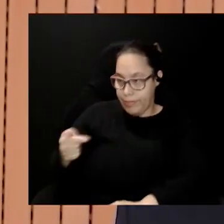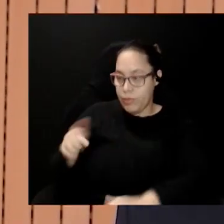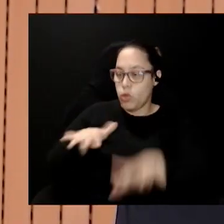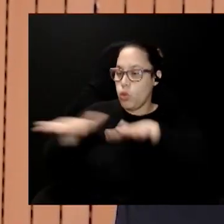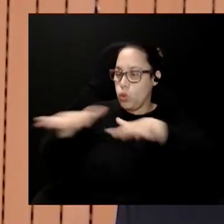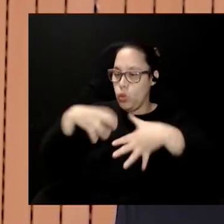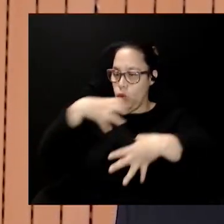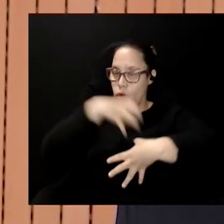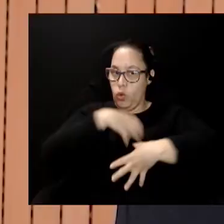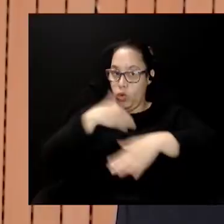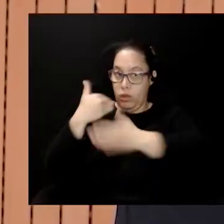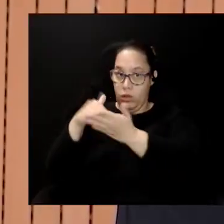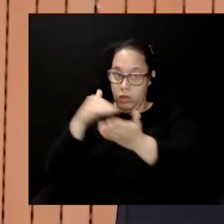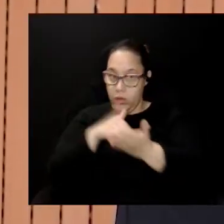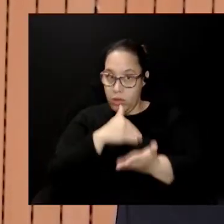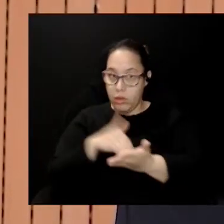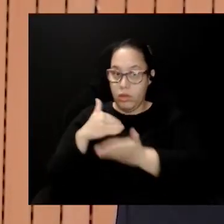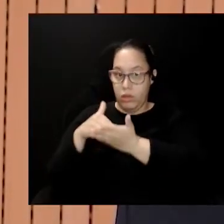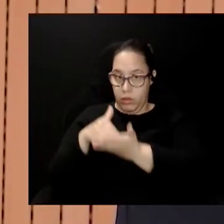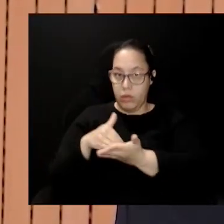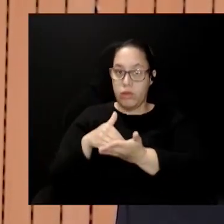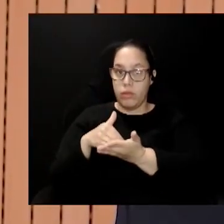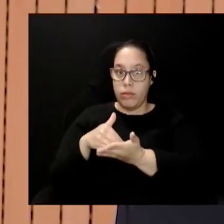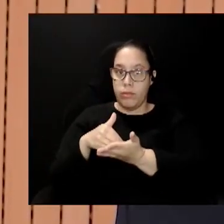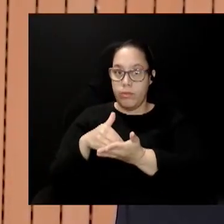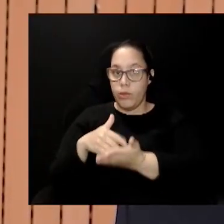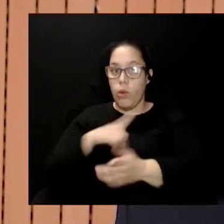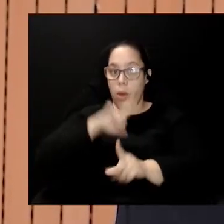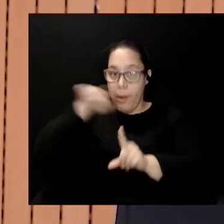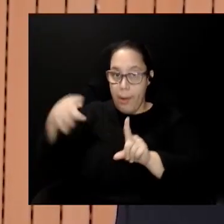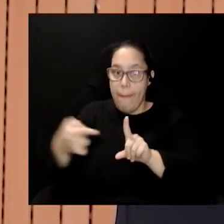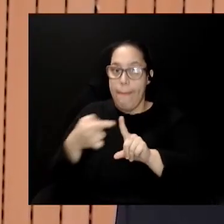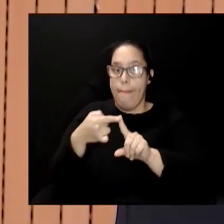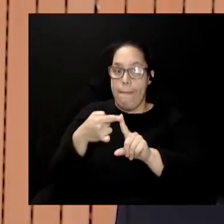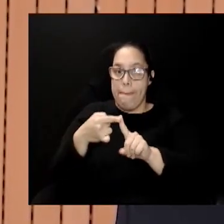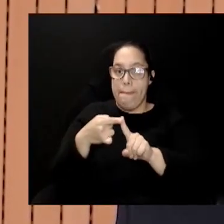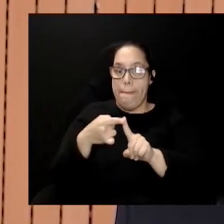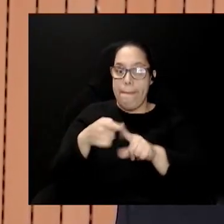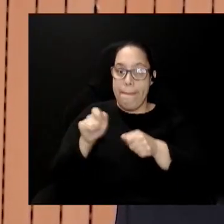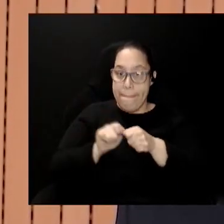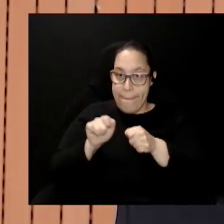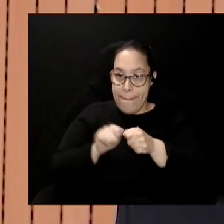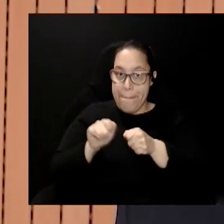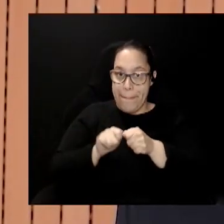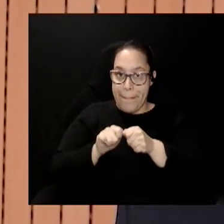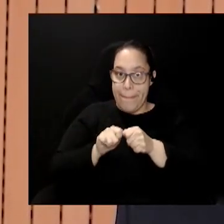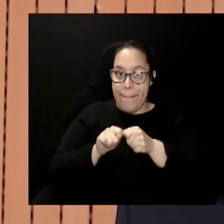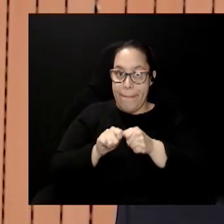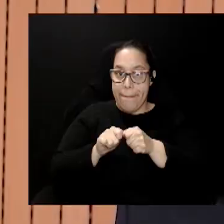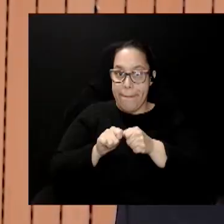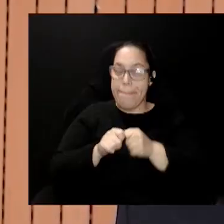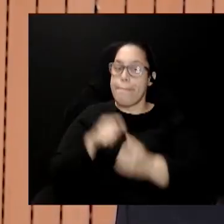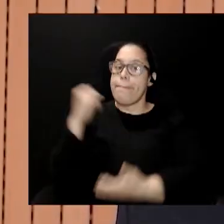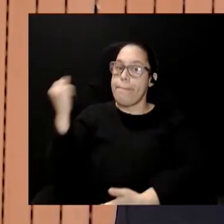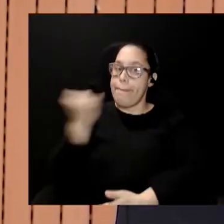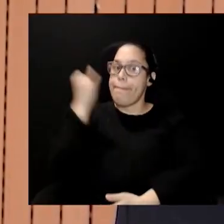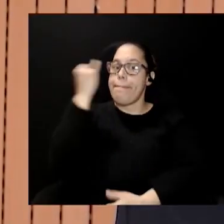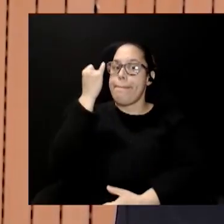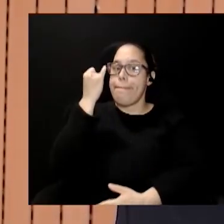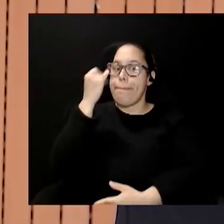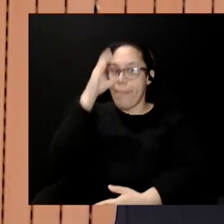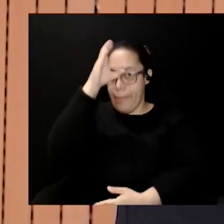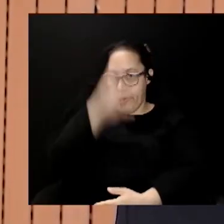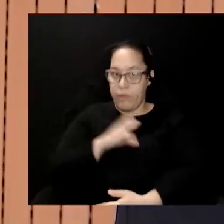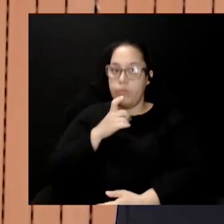secretaria, onde a gente tem o objetivo de poder fazer com que esse importante cidadão campineiro